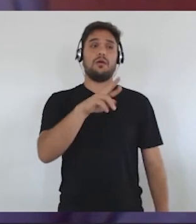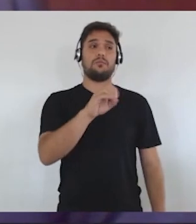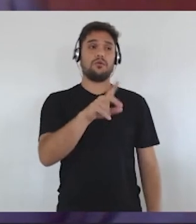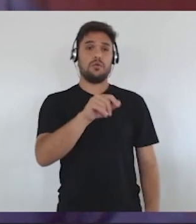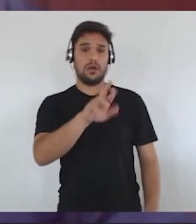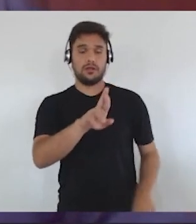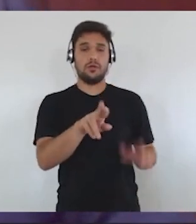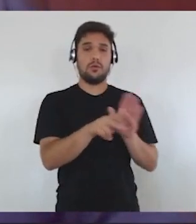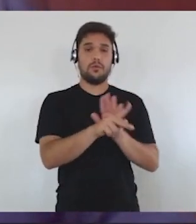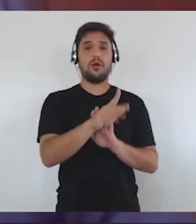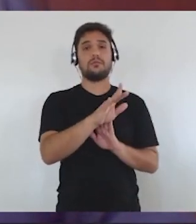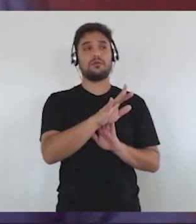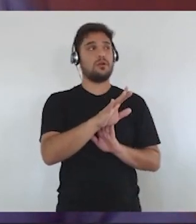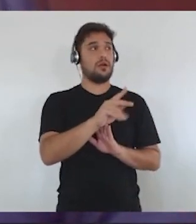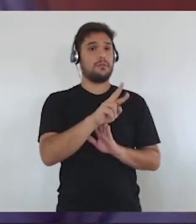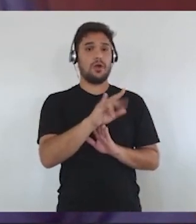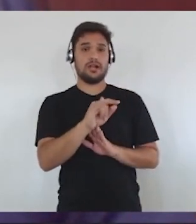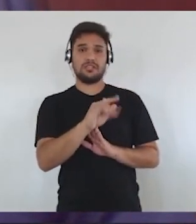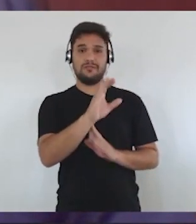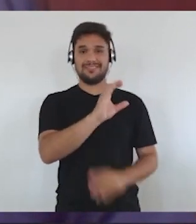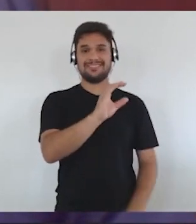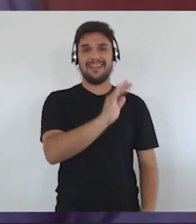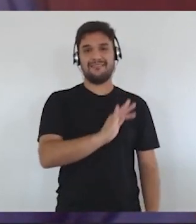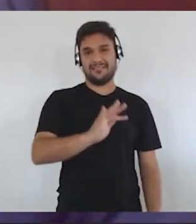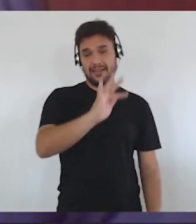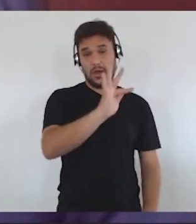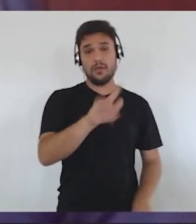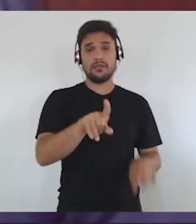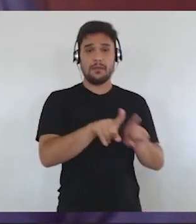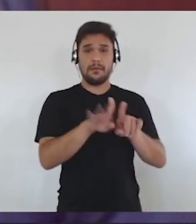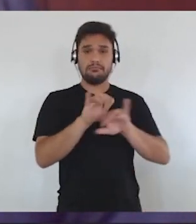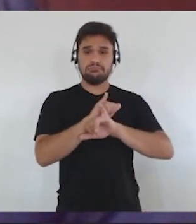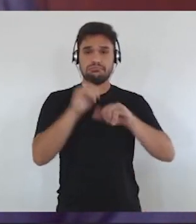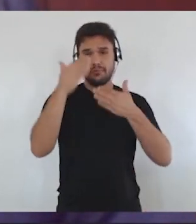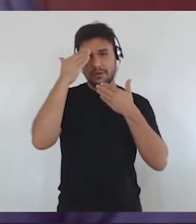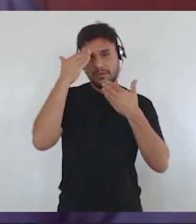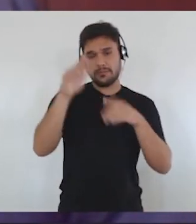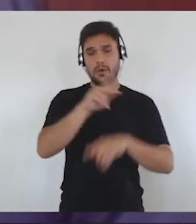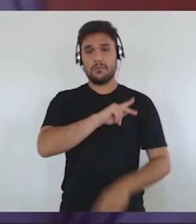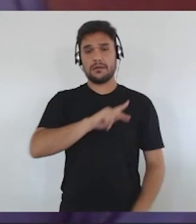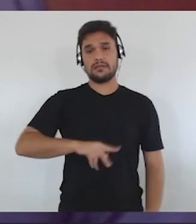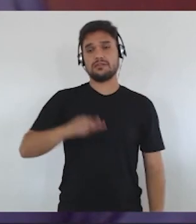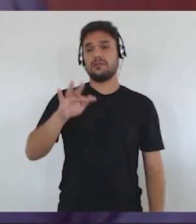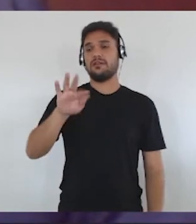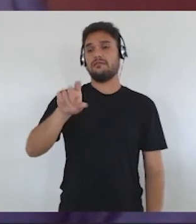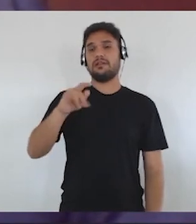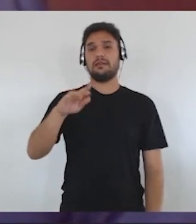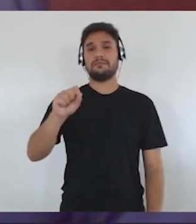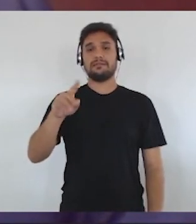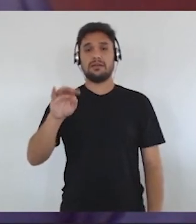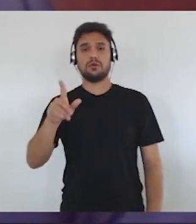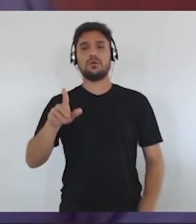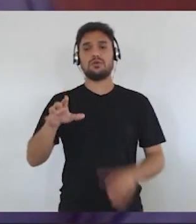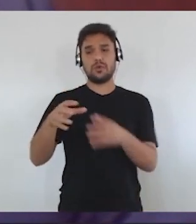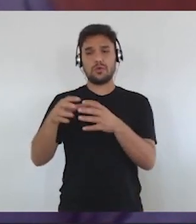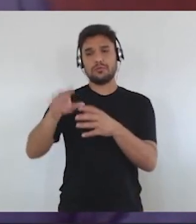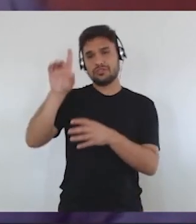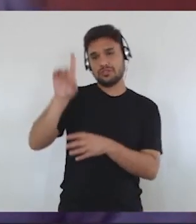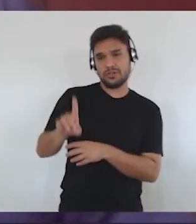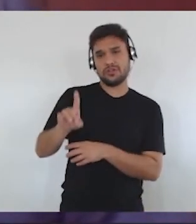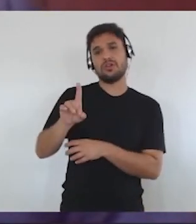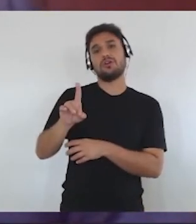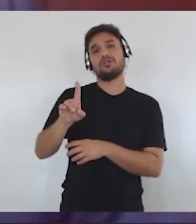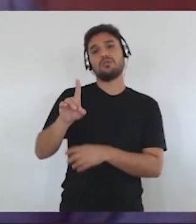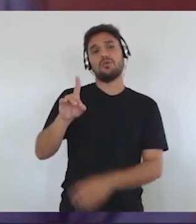procurador-geral das prerrogativas do Conselho Federal. Não posso deixar também de registrar aqui, finalmente, um agradecimento ao presidente Felipe Santa Cruz, a toda a diretoria, meus colegas